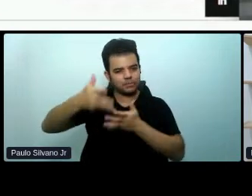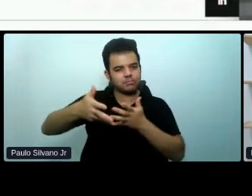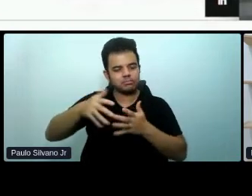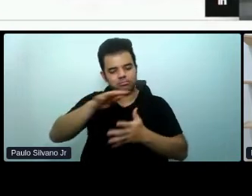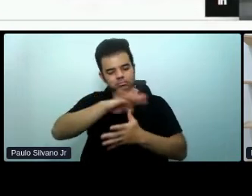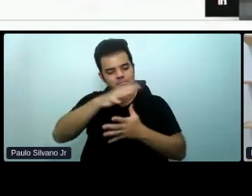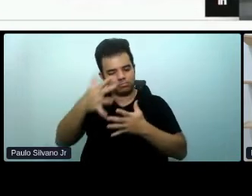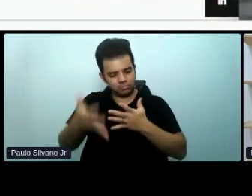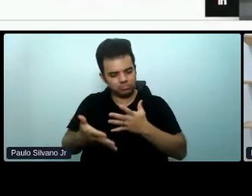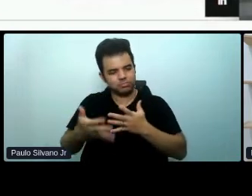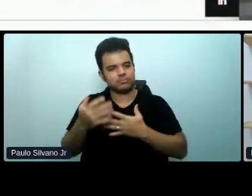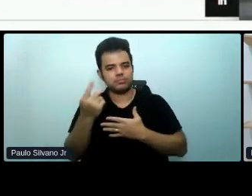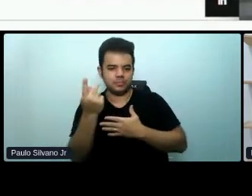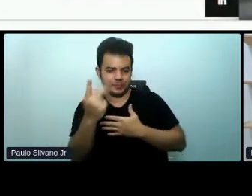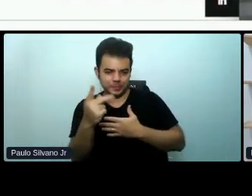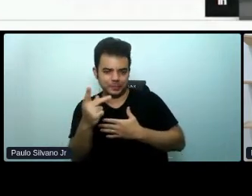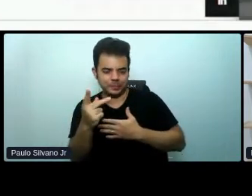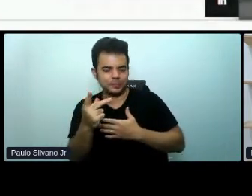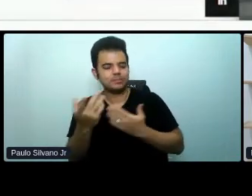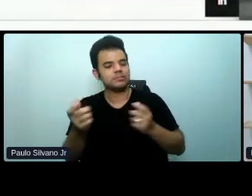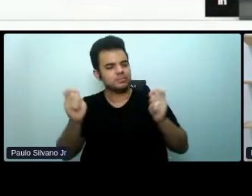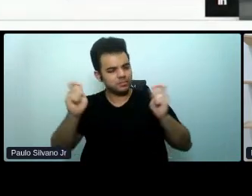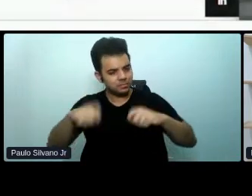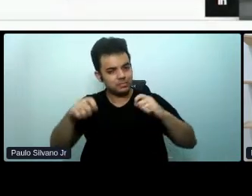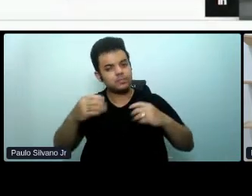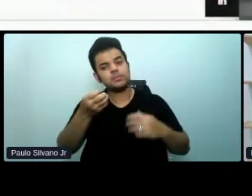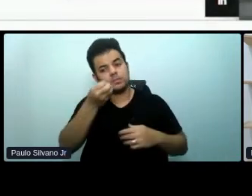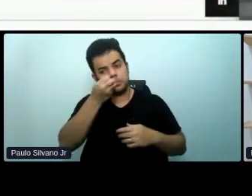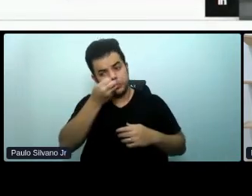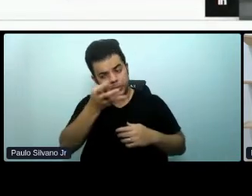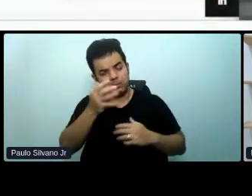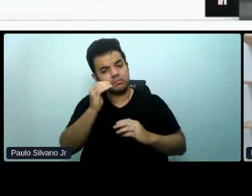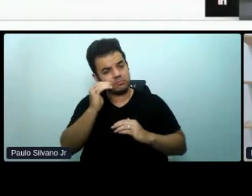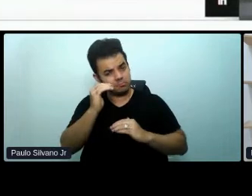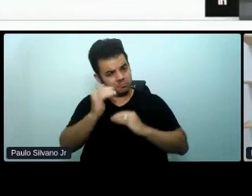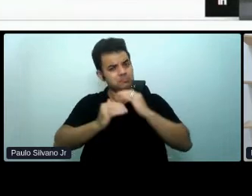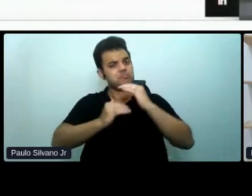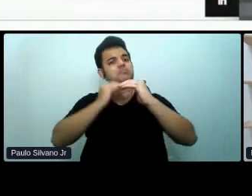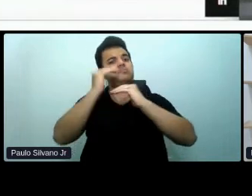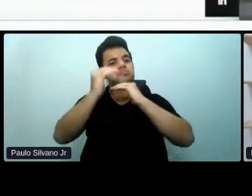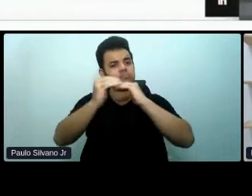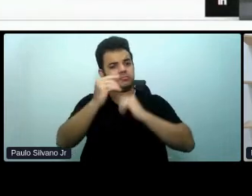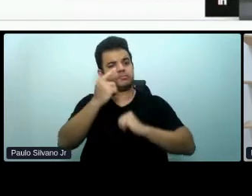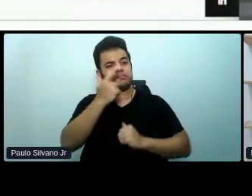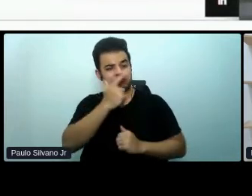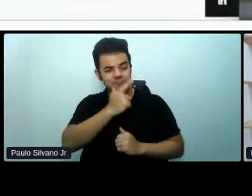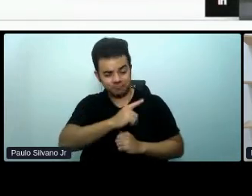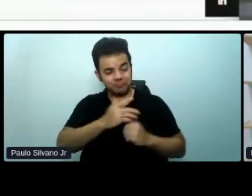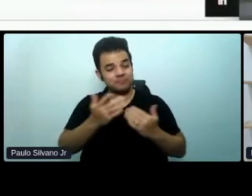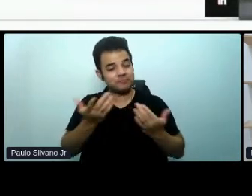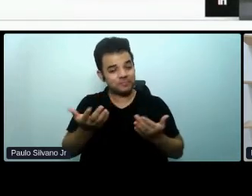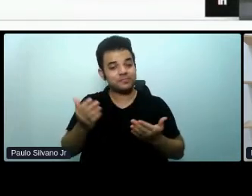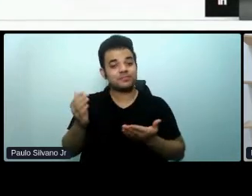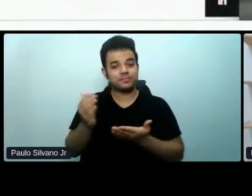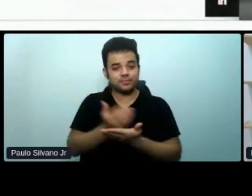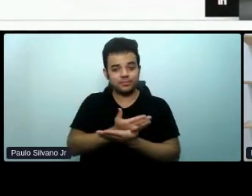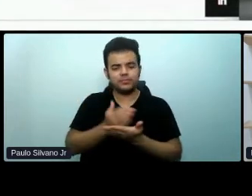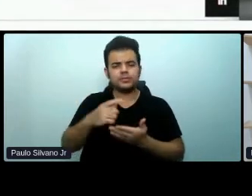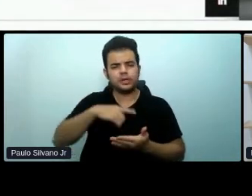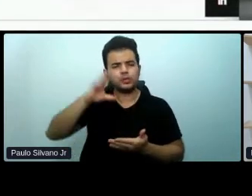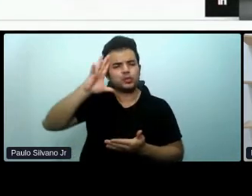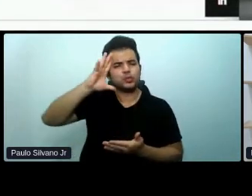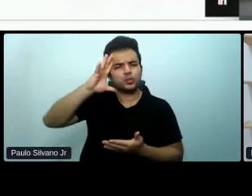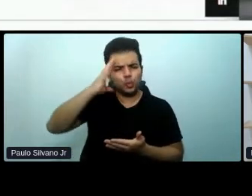você. Já é uma evolução, né? A gente já tem